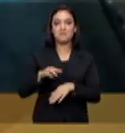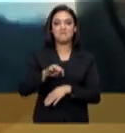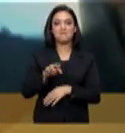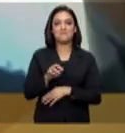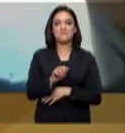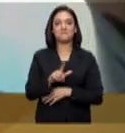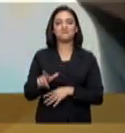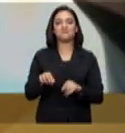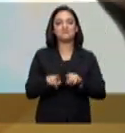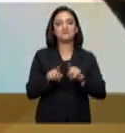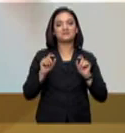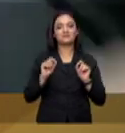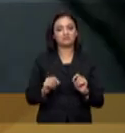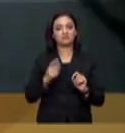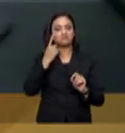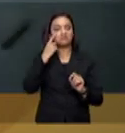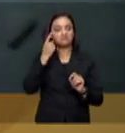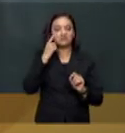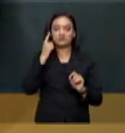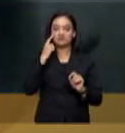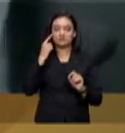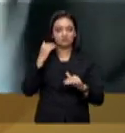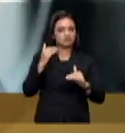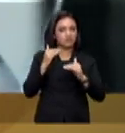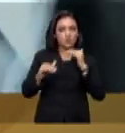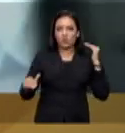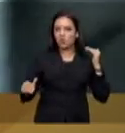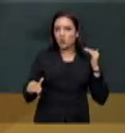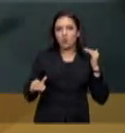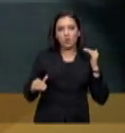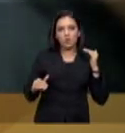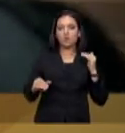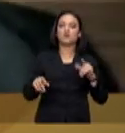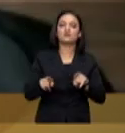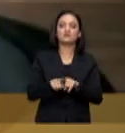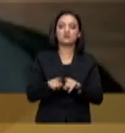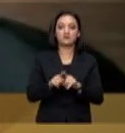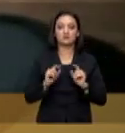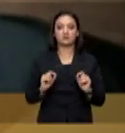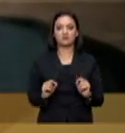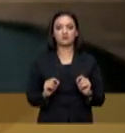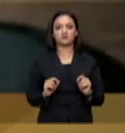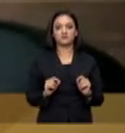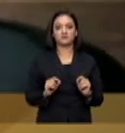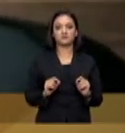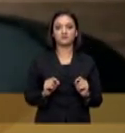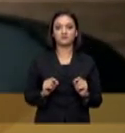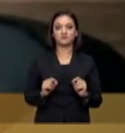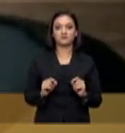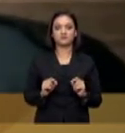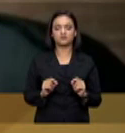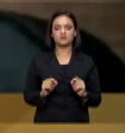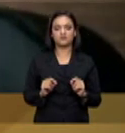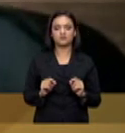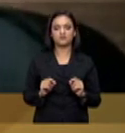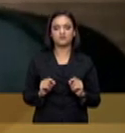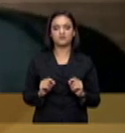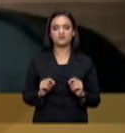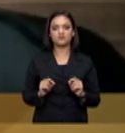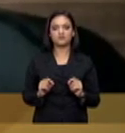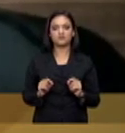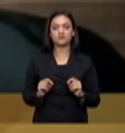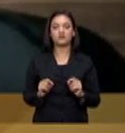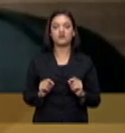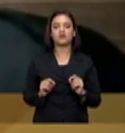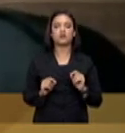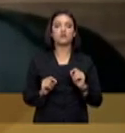não merecem prosperar e aqui também não procede a pretensão deduzida na